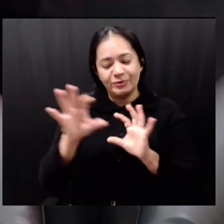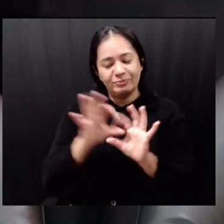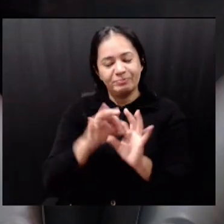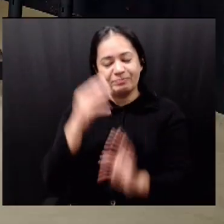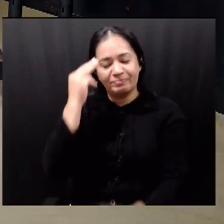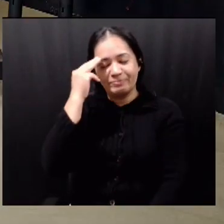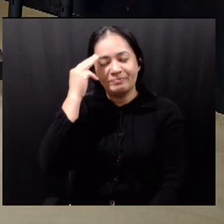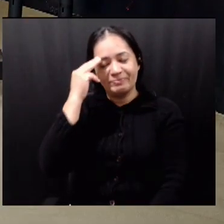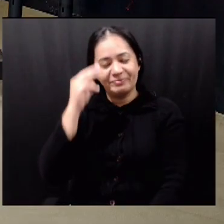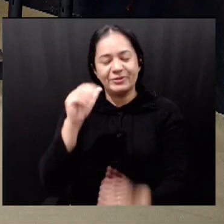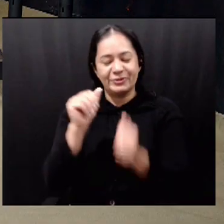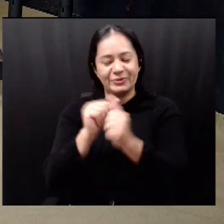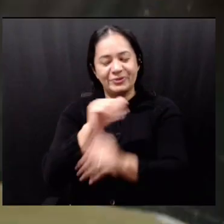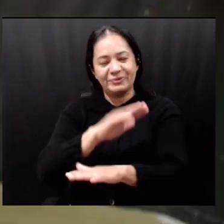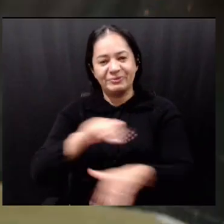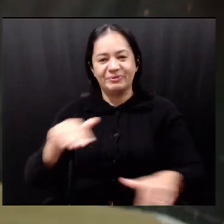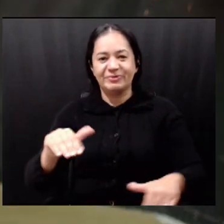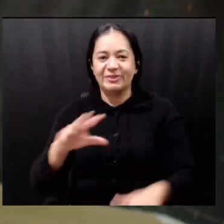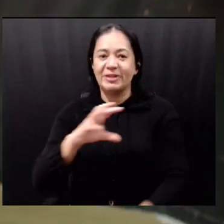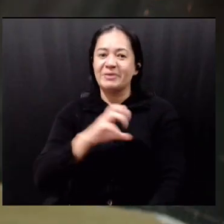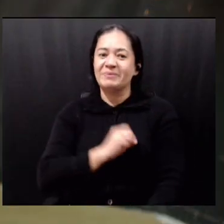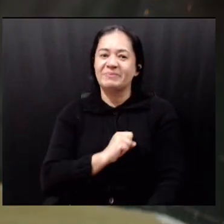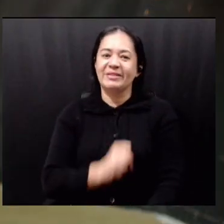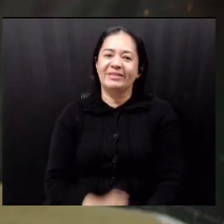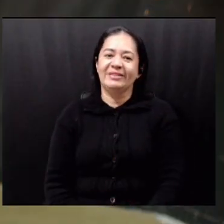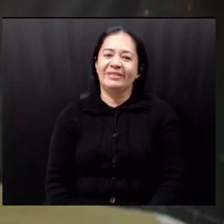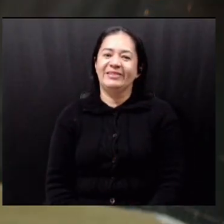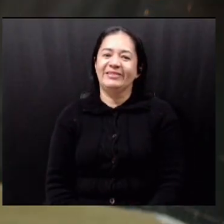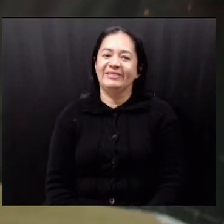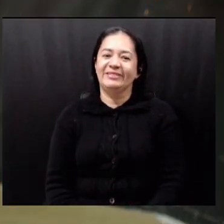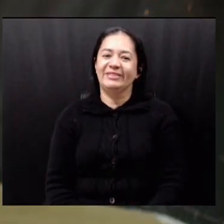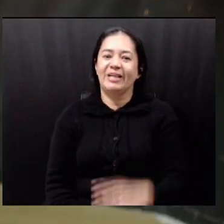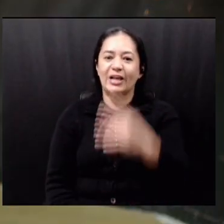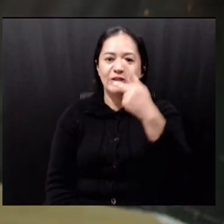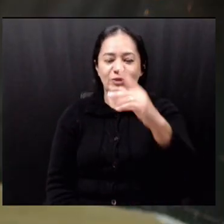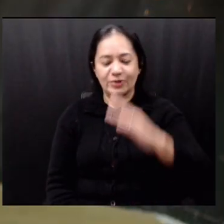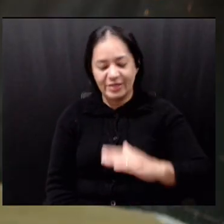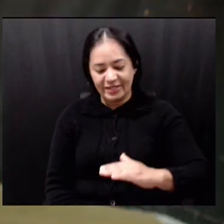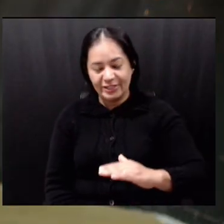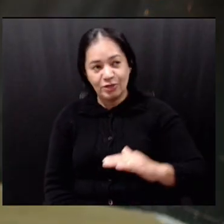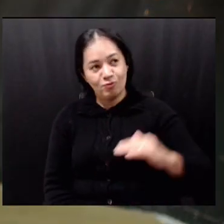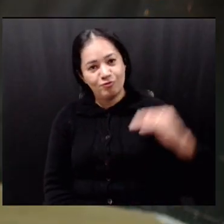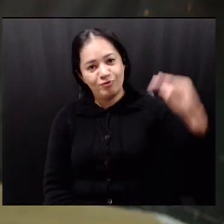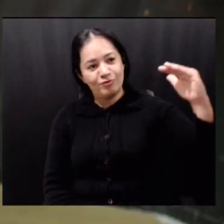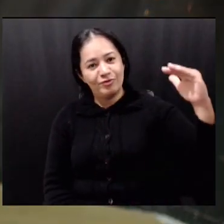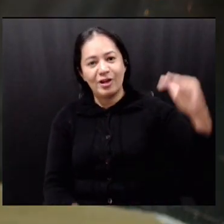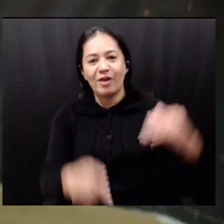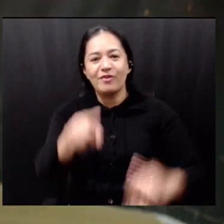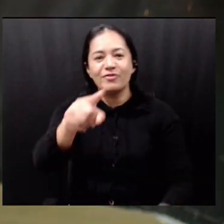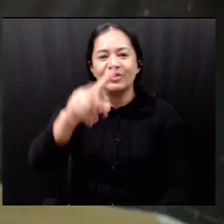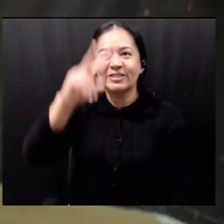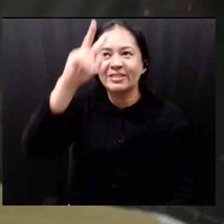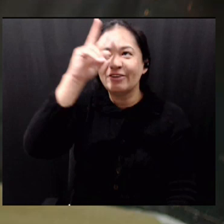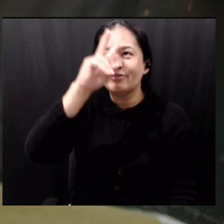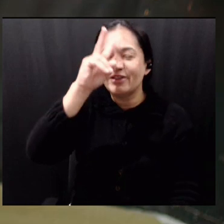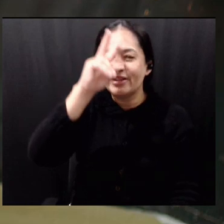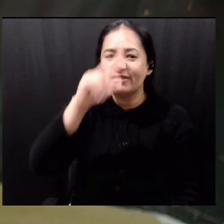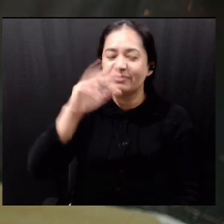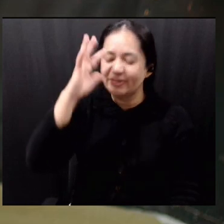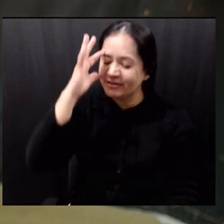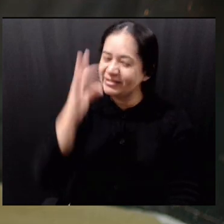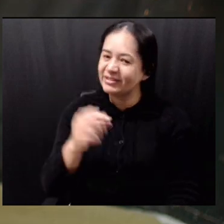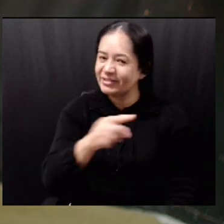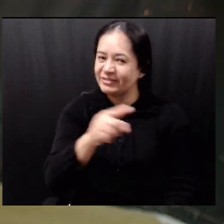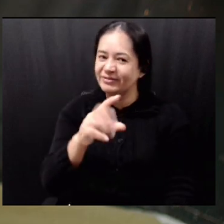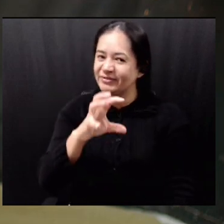criança. Adoro! Daí quando a sua criança já estiver bem grande, você vai relembrar e eu tenho certeza que vocês vão adorar,